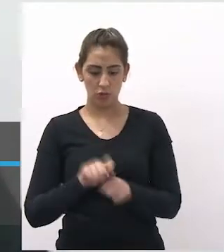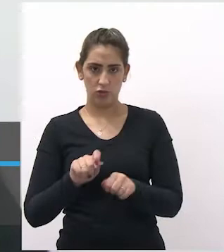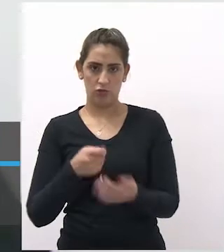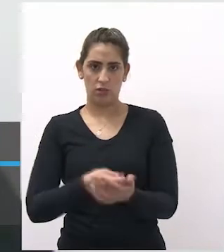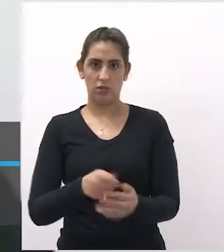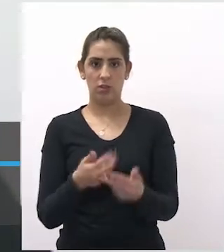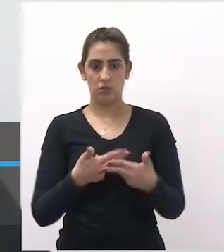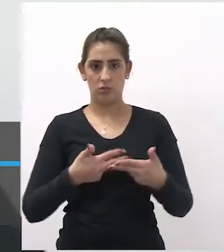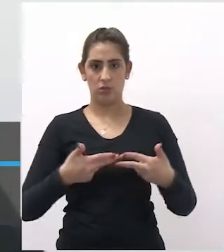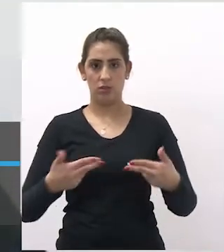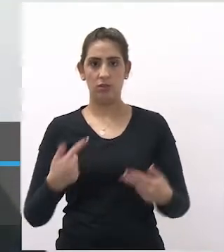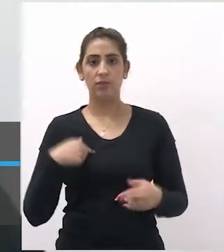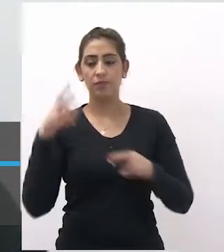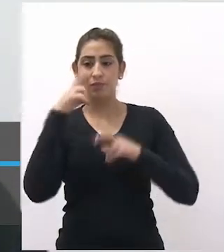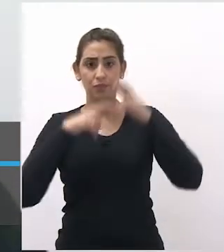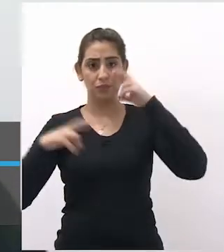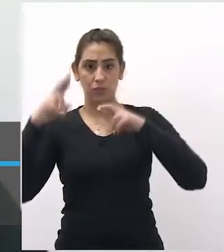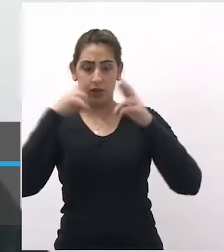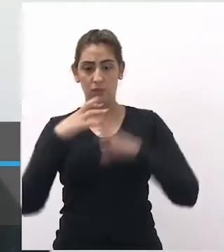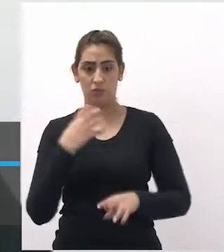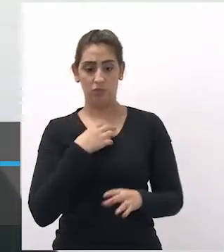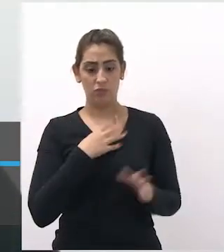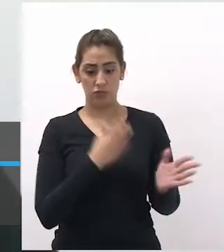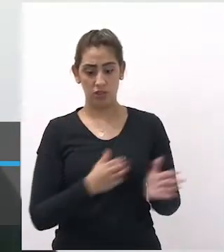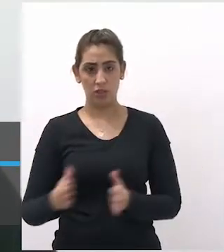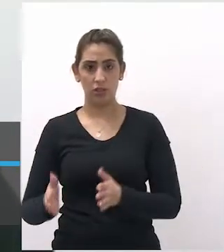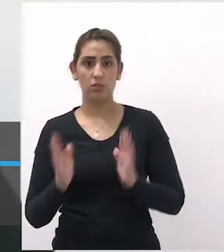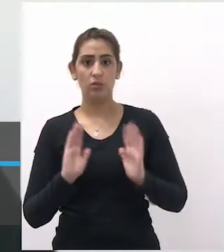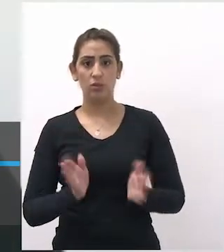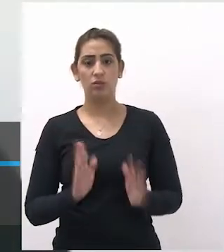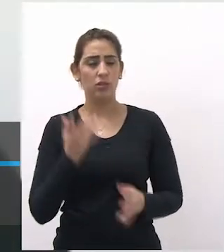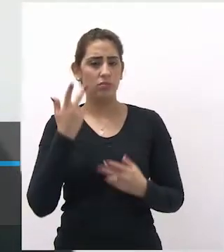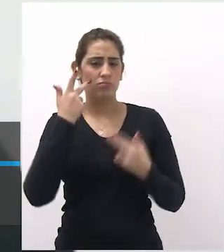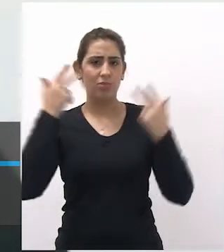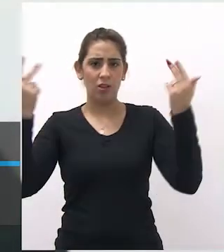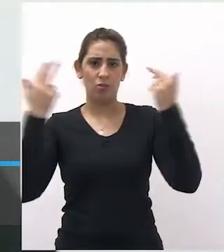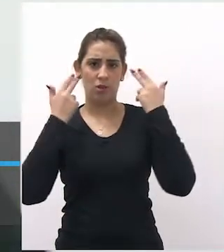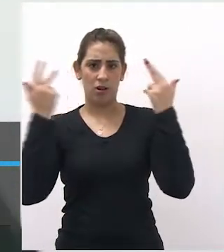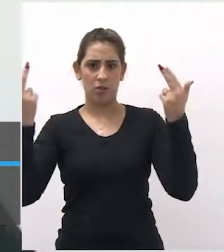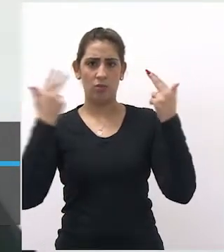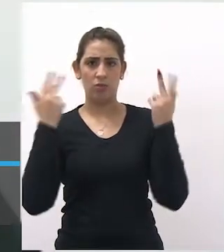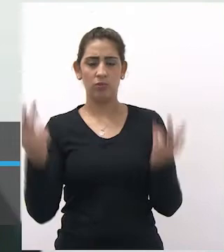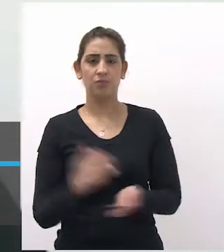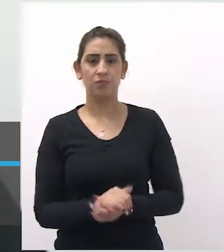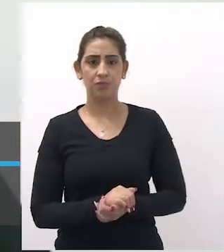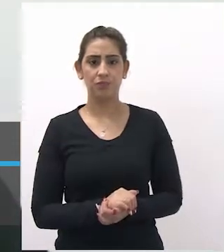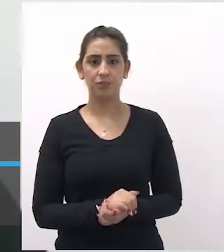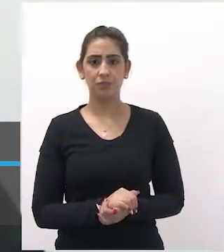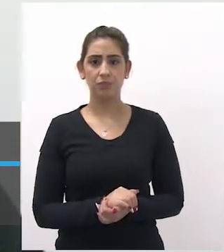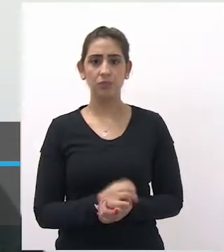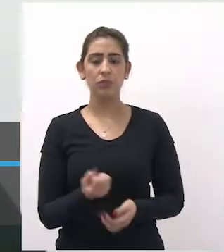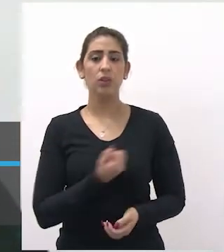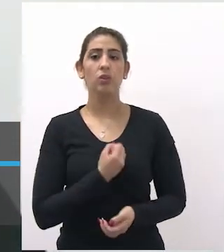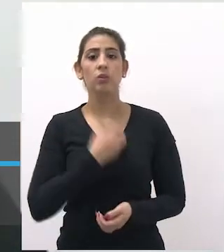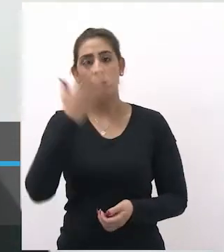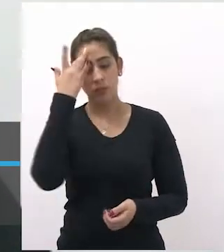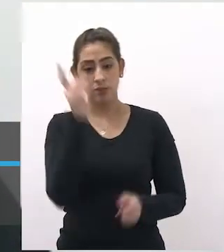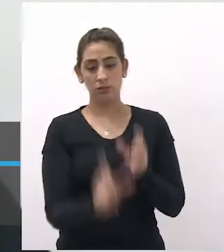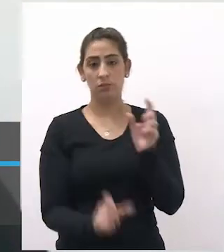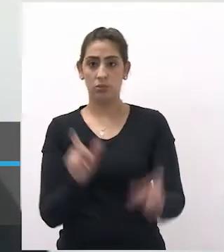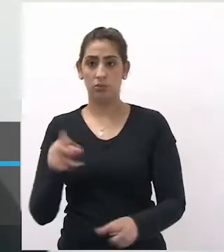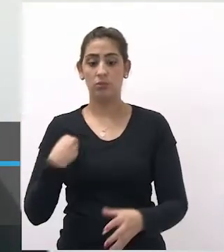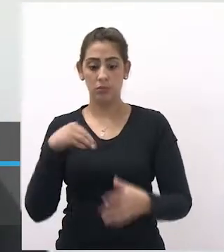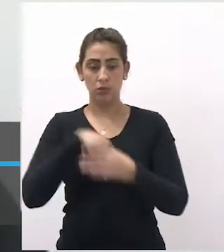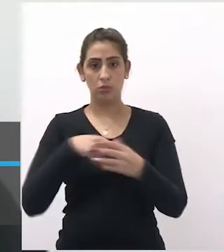né? É passar a observar isso de forma de forma natural, né? Quantas pessoas negras têm nesse meu espaço de